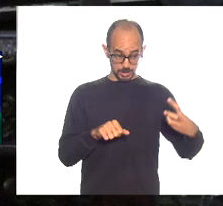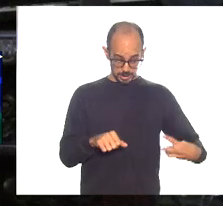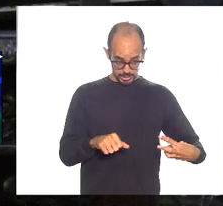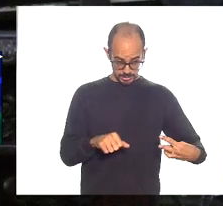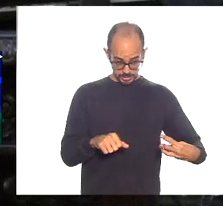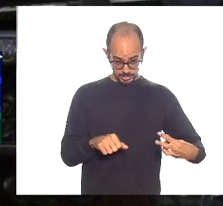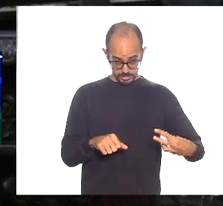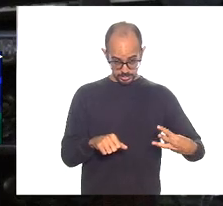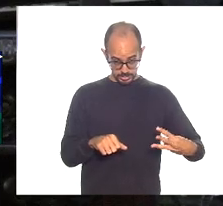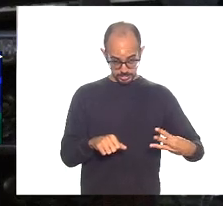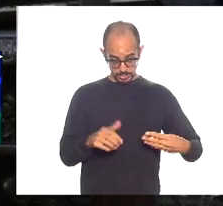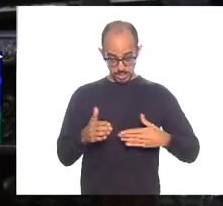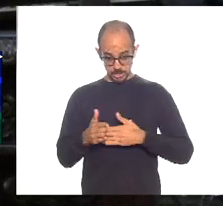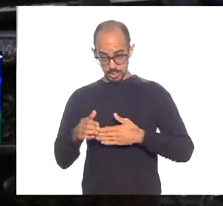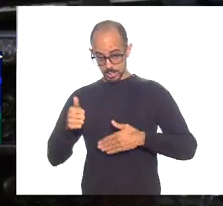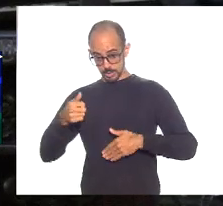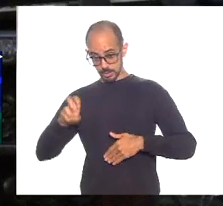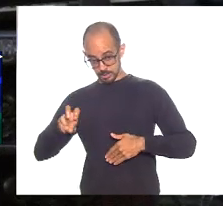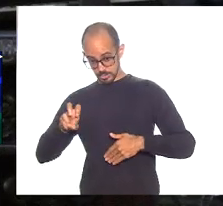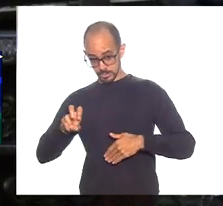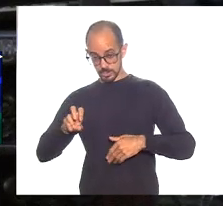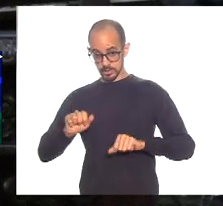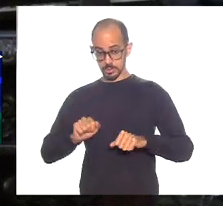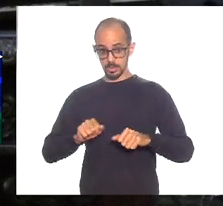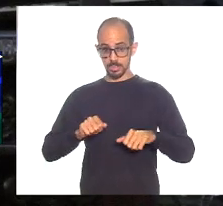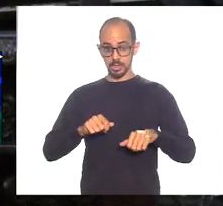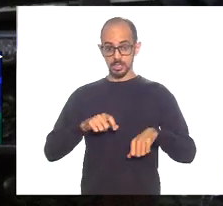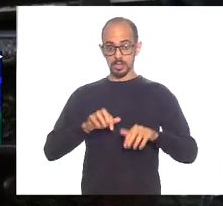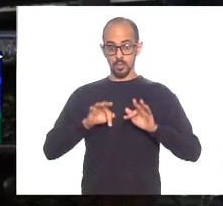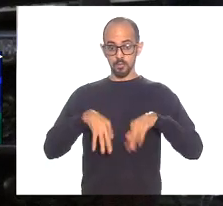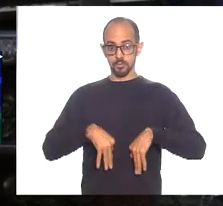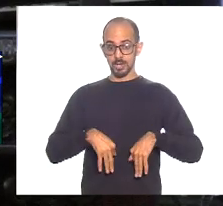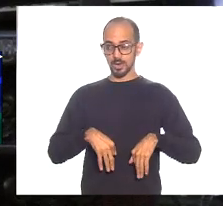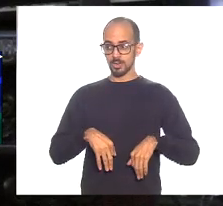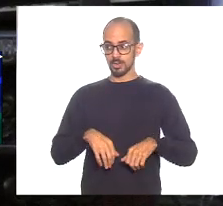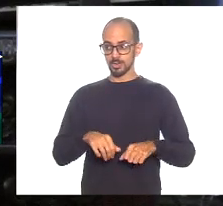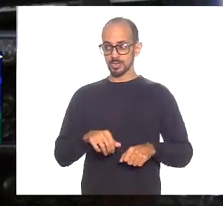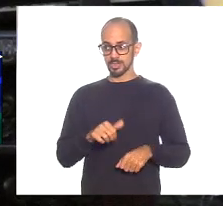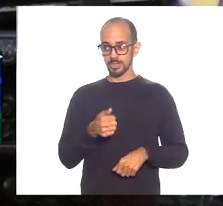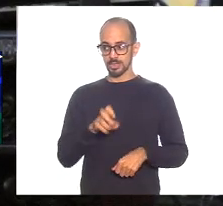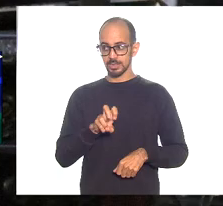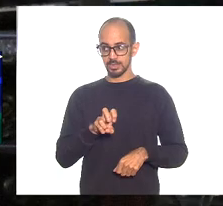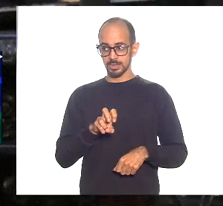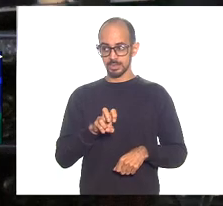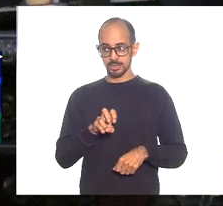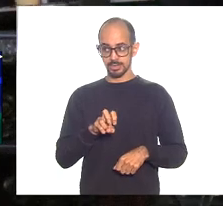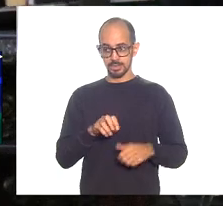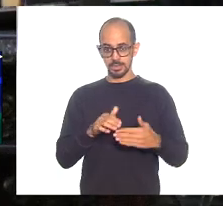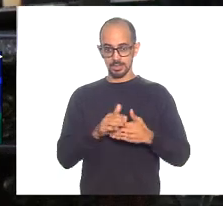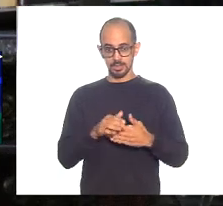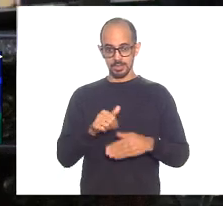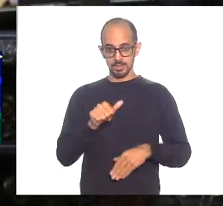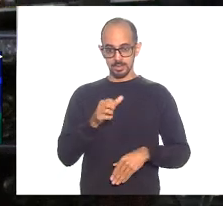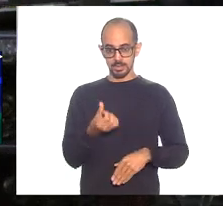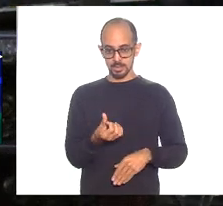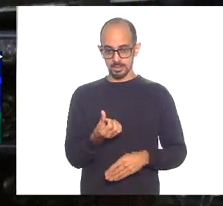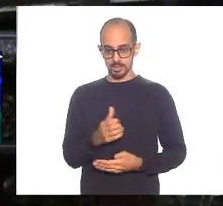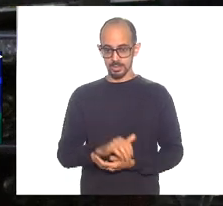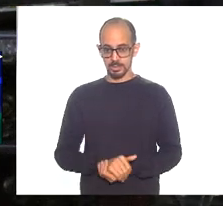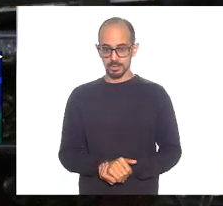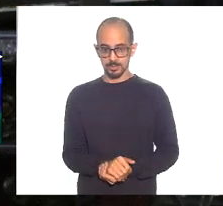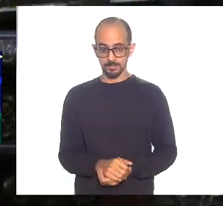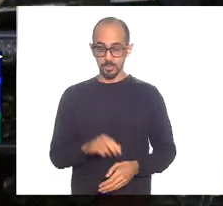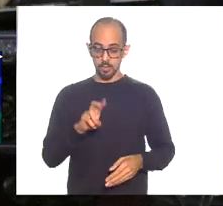horas o presidente final de 15 e 16 e eu vou botar uma em votação